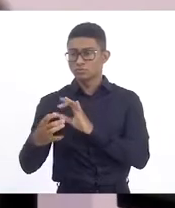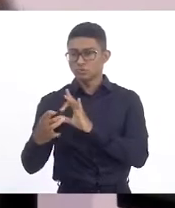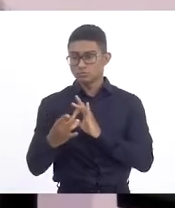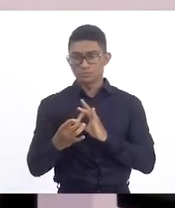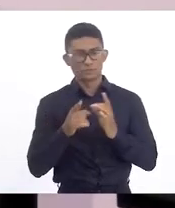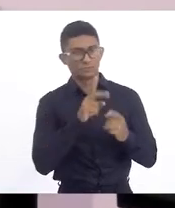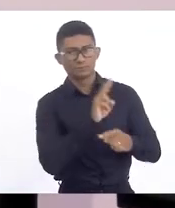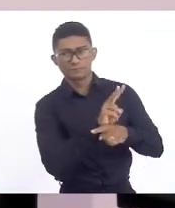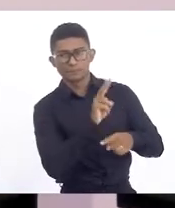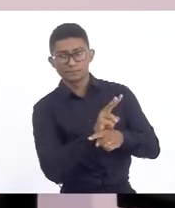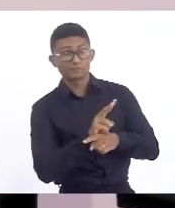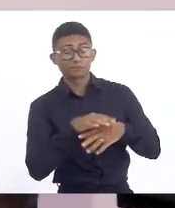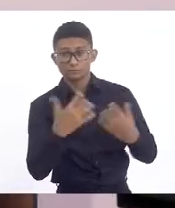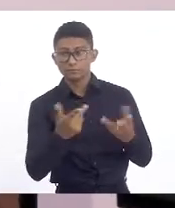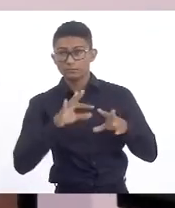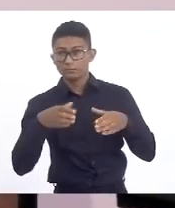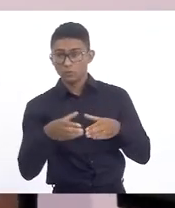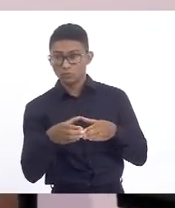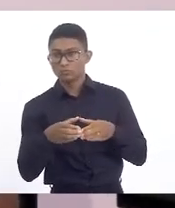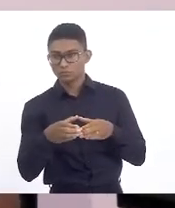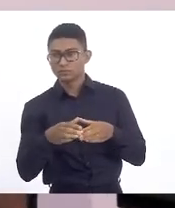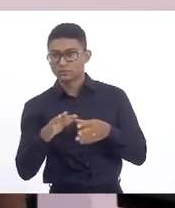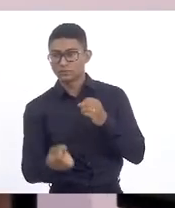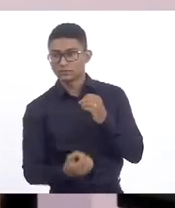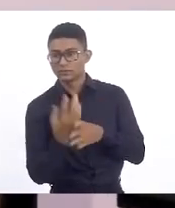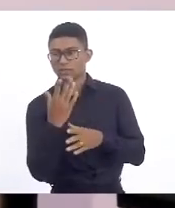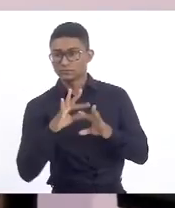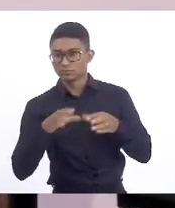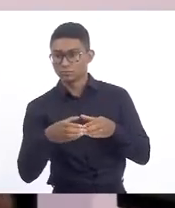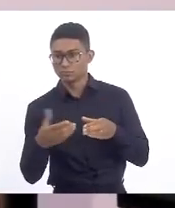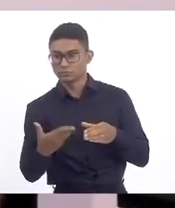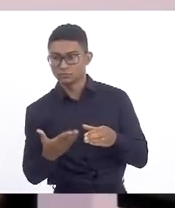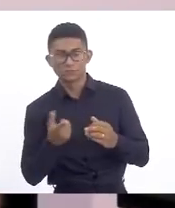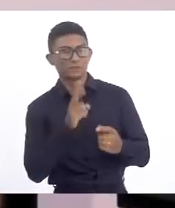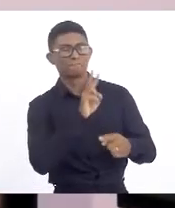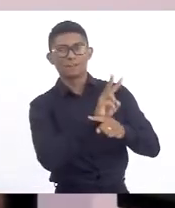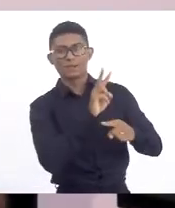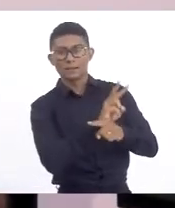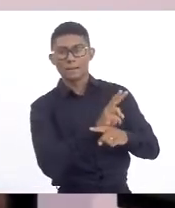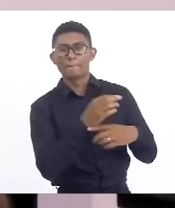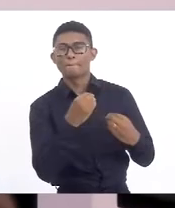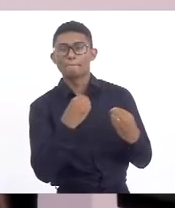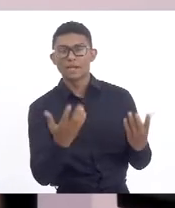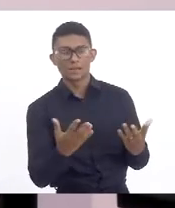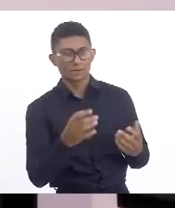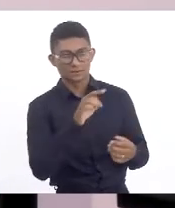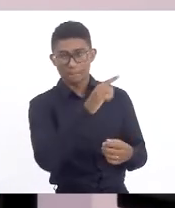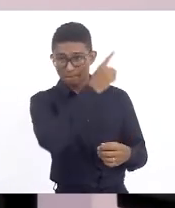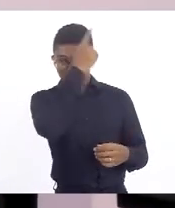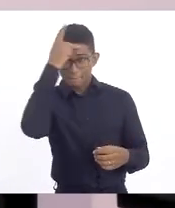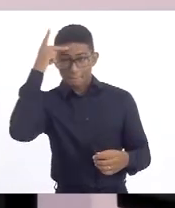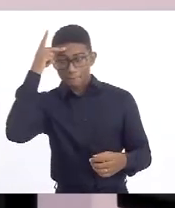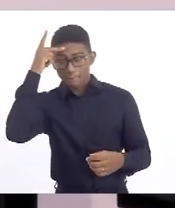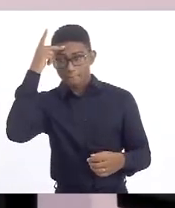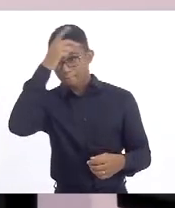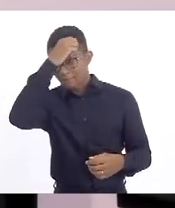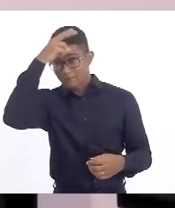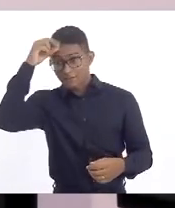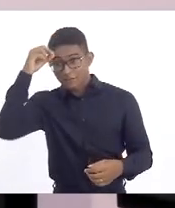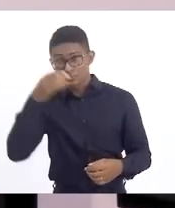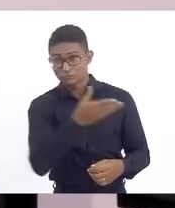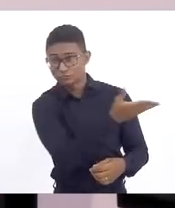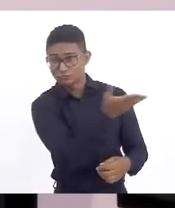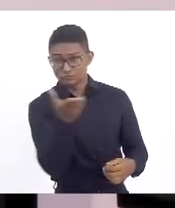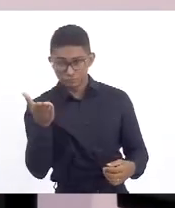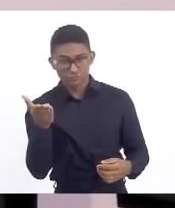de fiscalização foi criado, ok, para dar uma estrutura para as prefeituras, junto com a UINEA, para